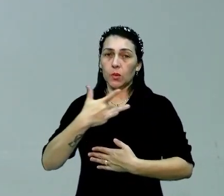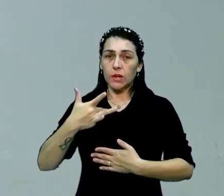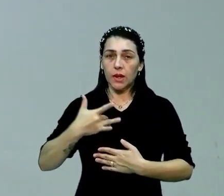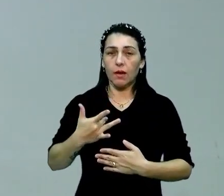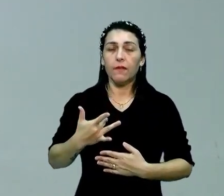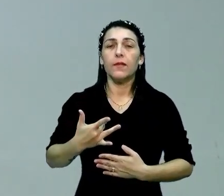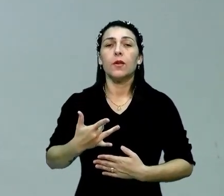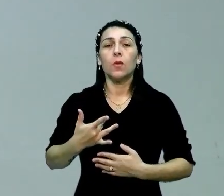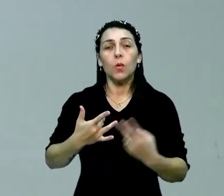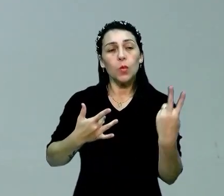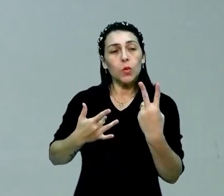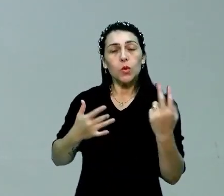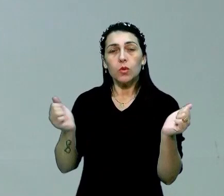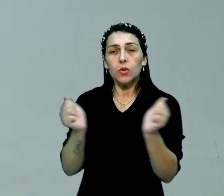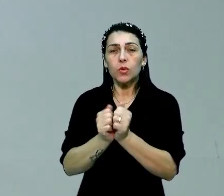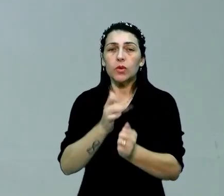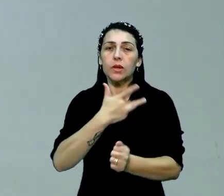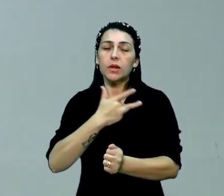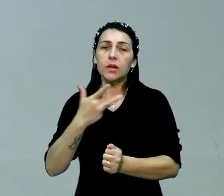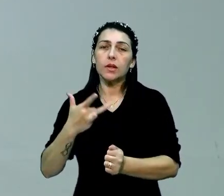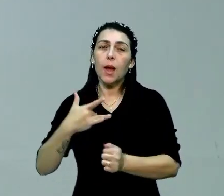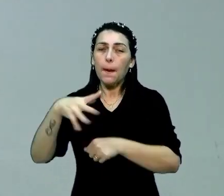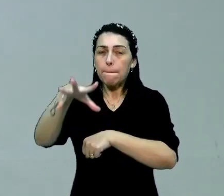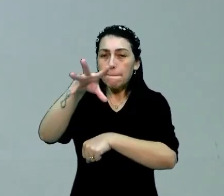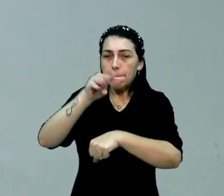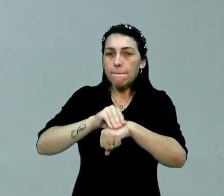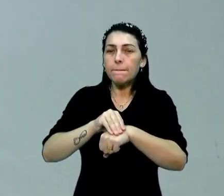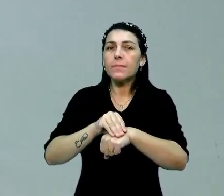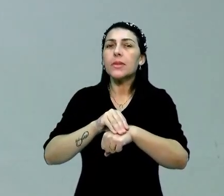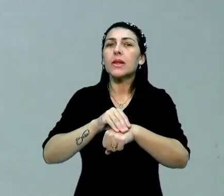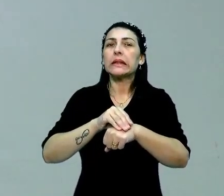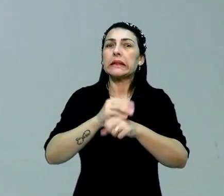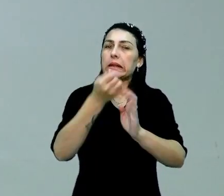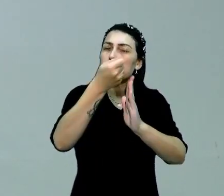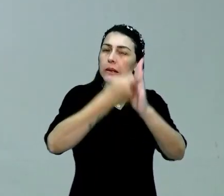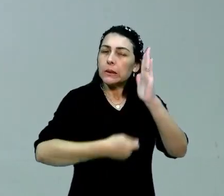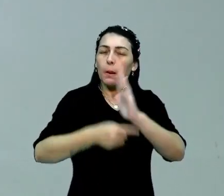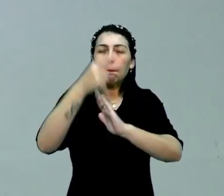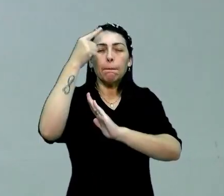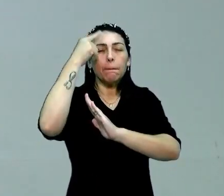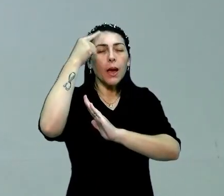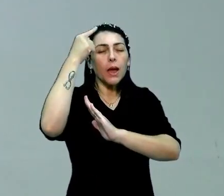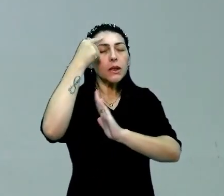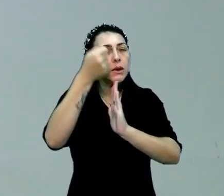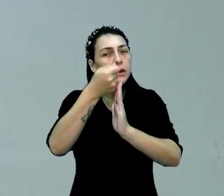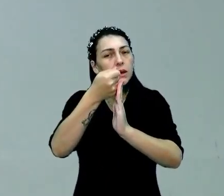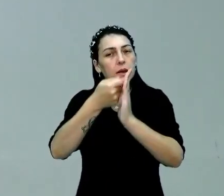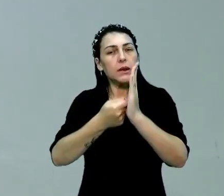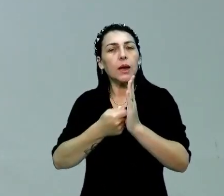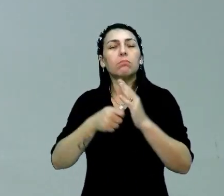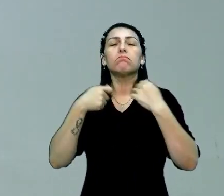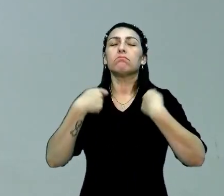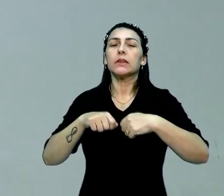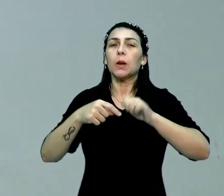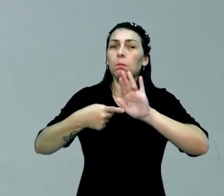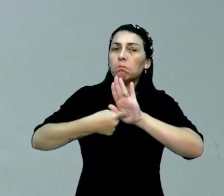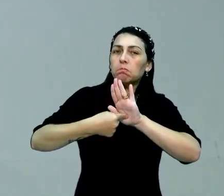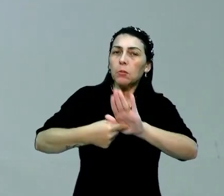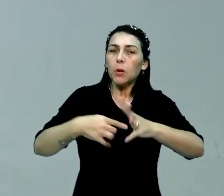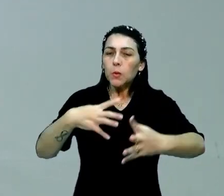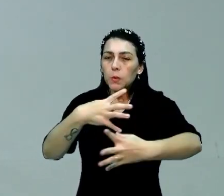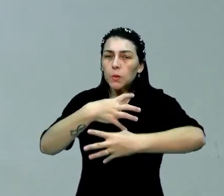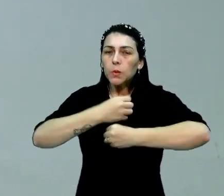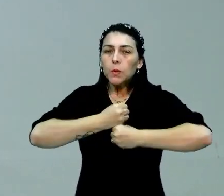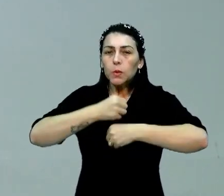Pega essa dica, faz aquela, quando você, redação, já vai pensando lá na frente, ó, redação, eu tenho que mostrar domínio